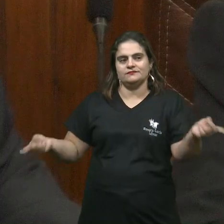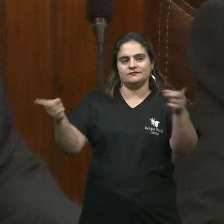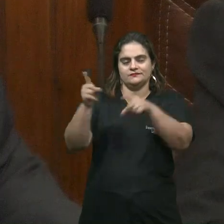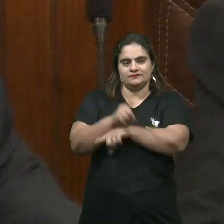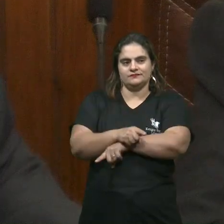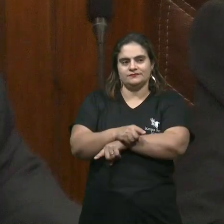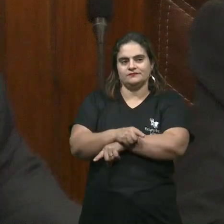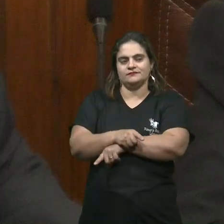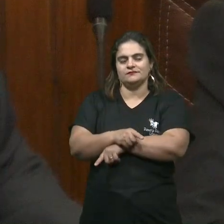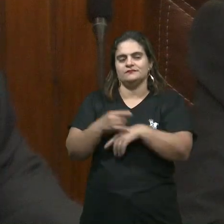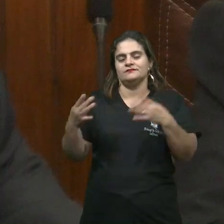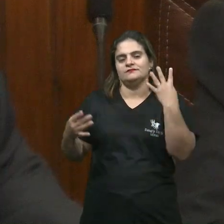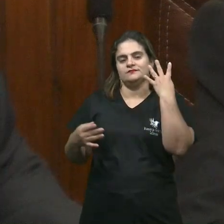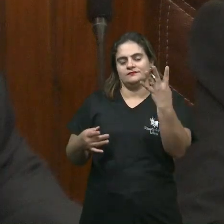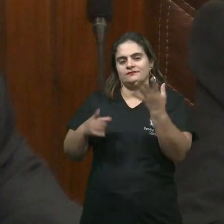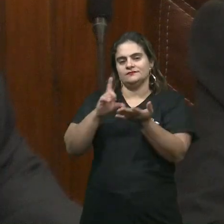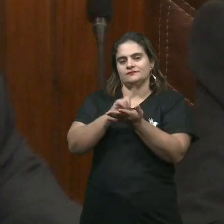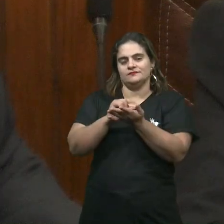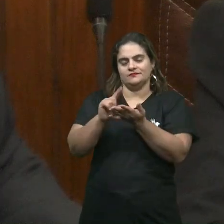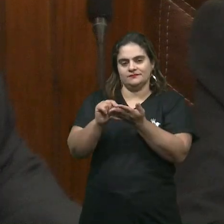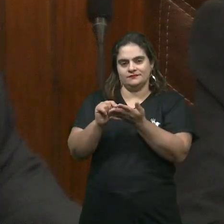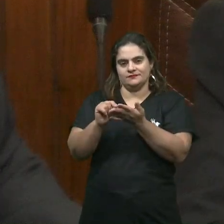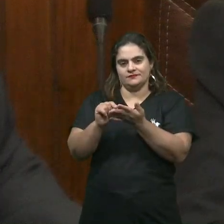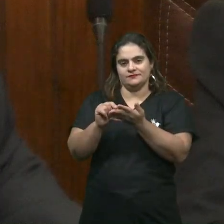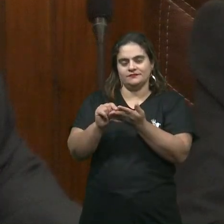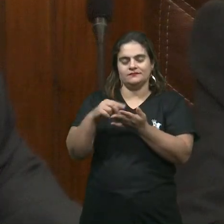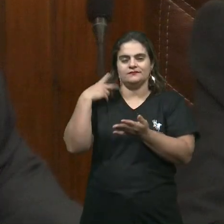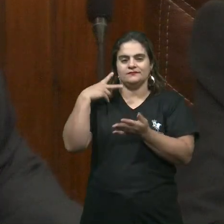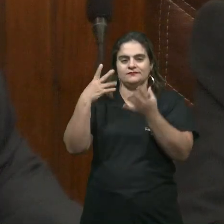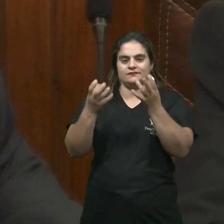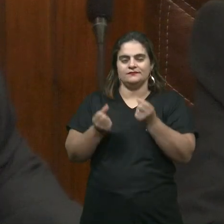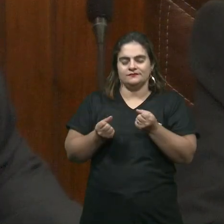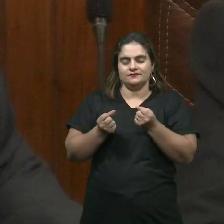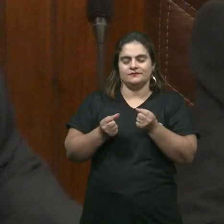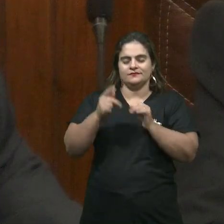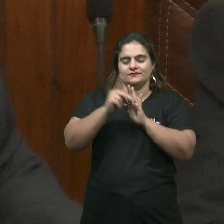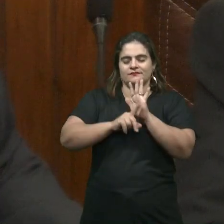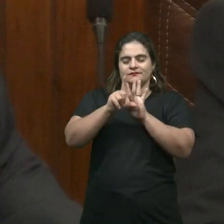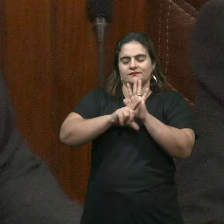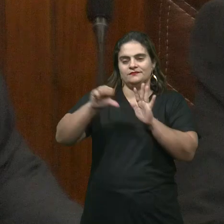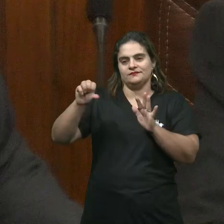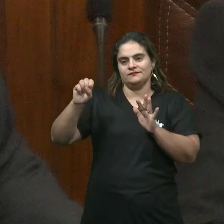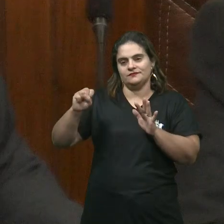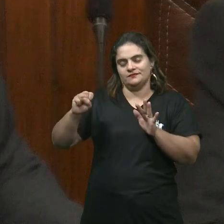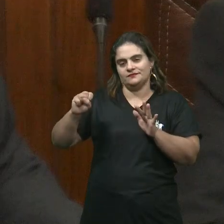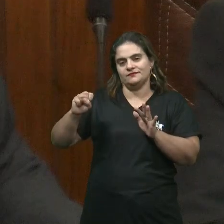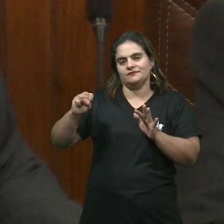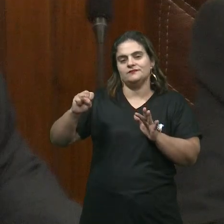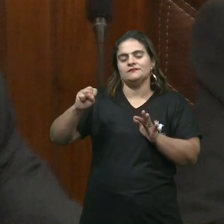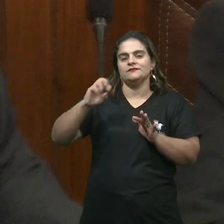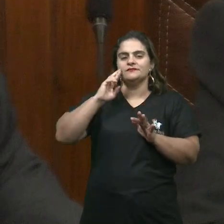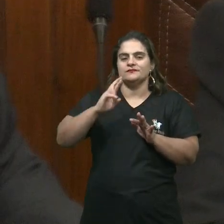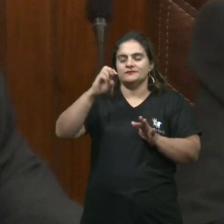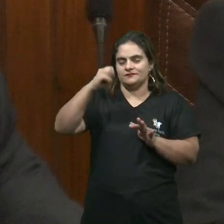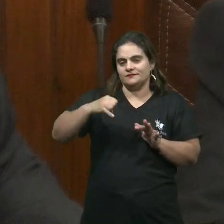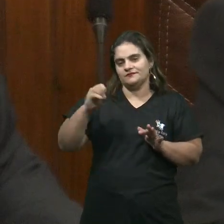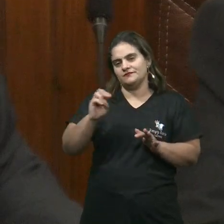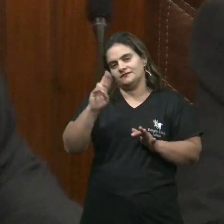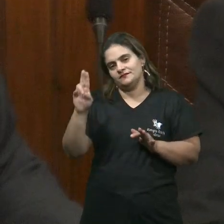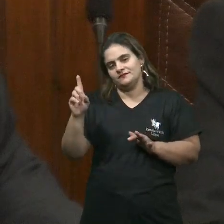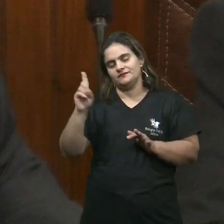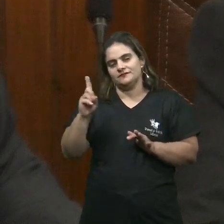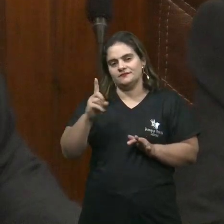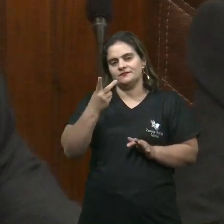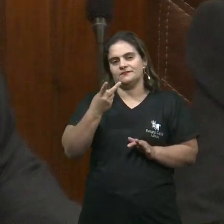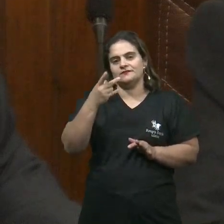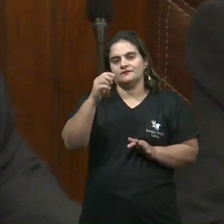Antônio Risse. O projeto é constituído por quatro artigos. Os vereadores que forem favoráveis ao projeto de lei 98-2004 responderão sim. Aqueles que forem contrários responderão não. A vereadora Vânia